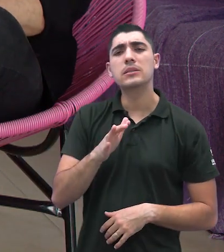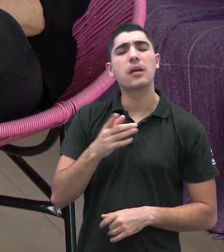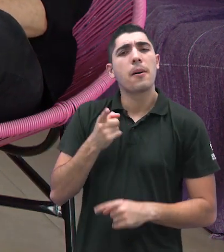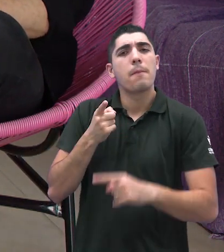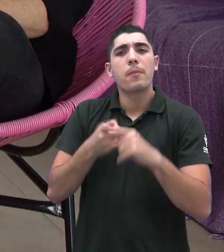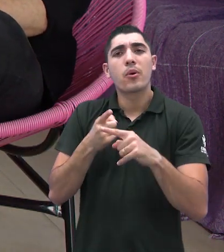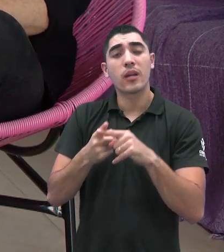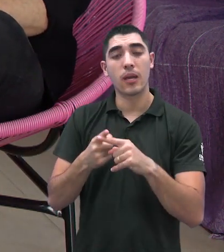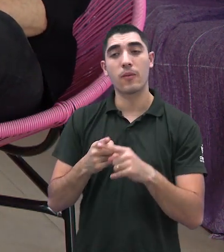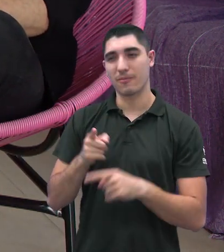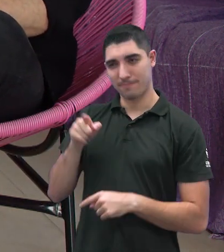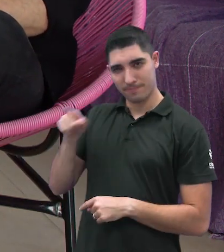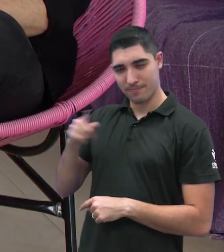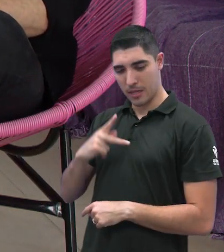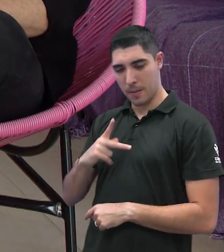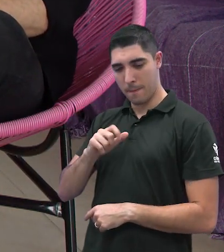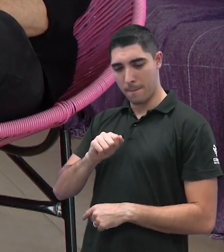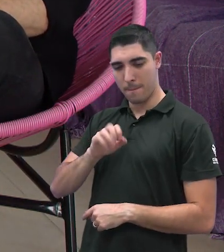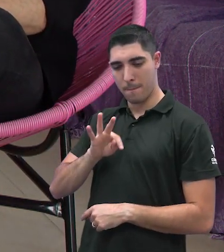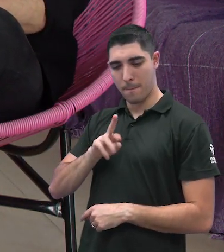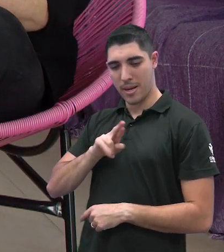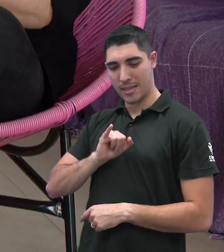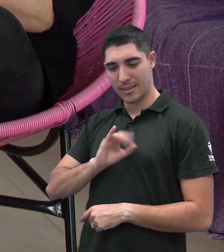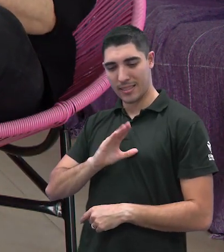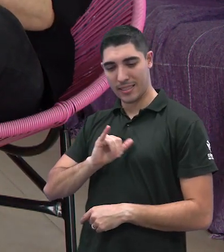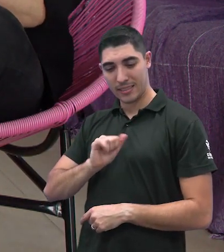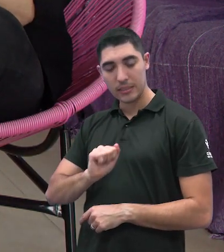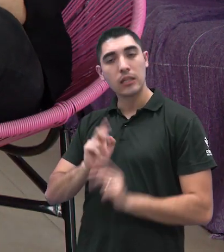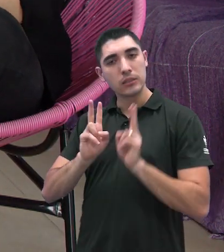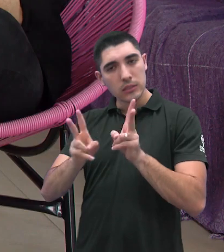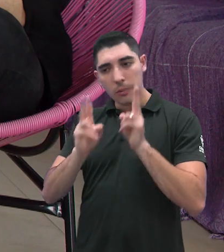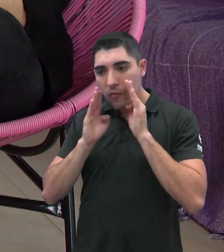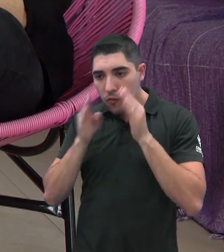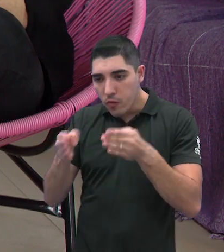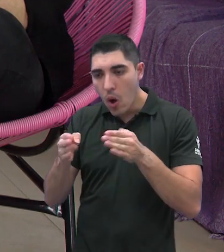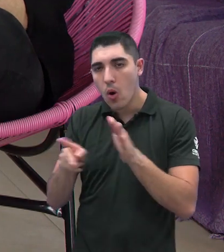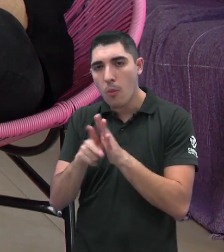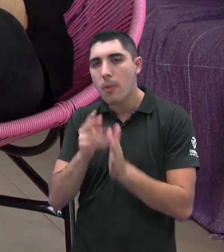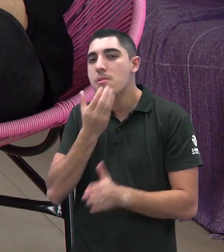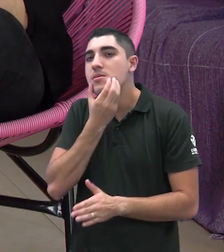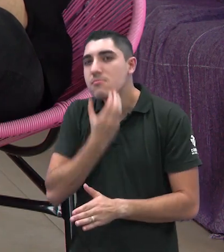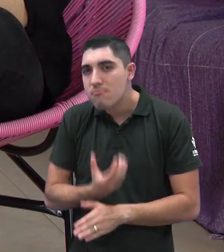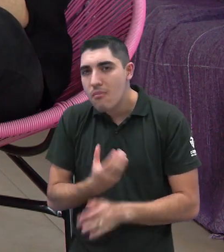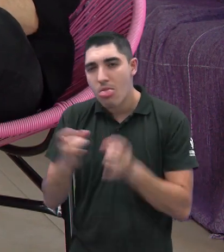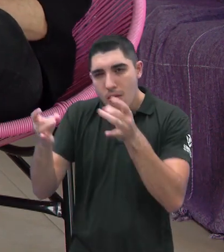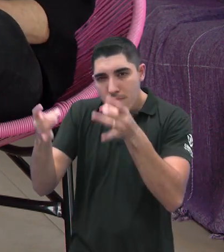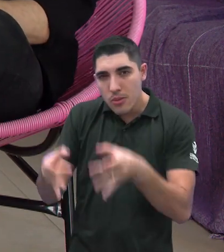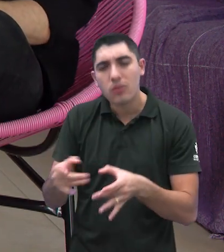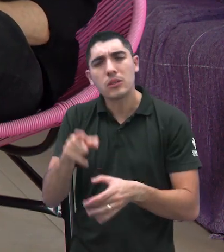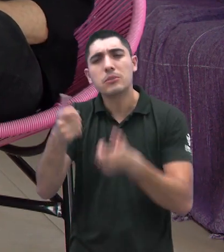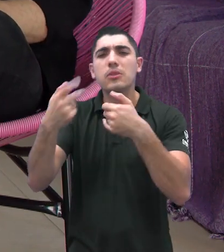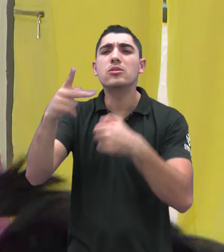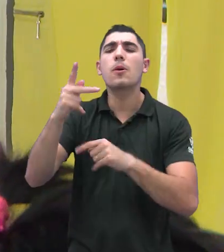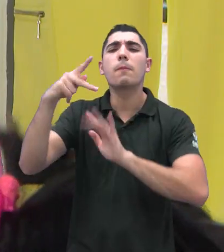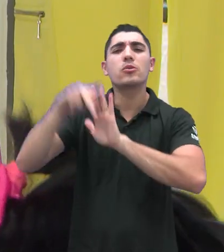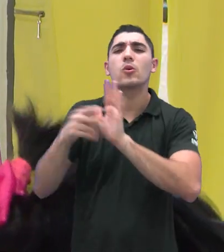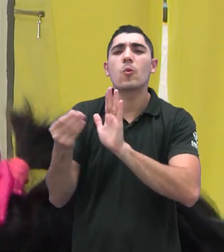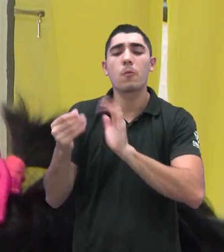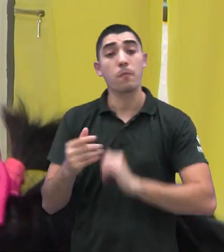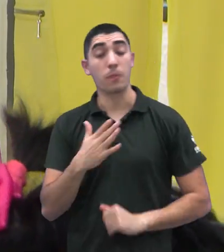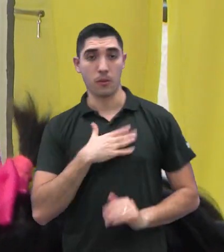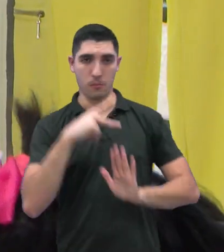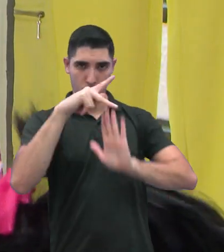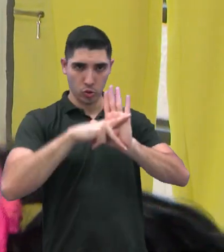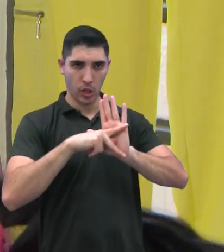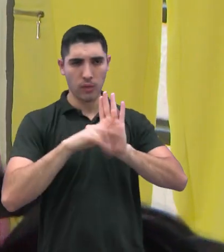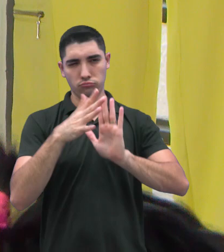quê? Porque o foco do trabalho da Patrícia está justamente nessa raça. Me conta um pouquinho do seu projeto. Sim, nosso